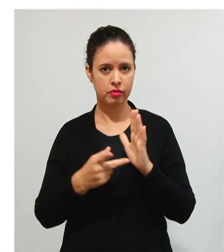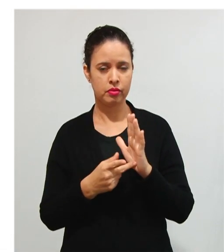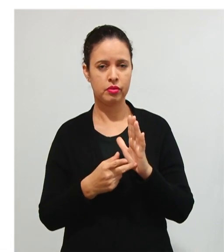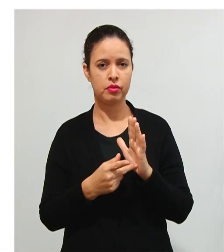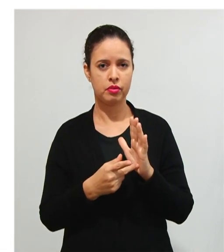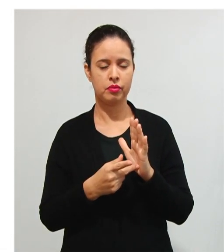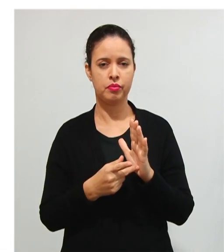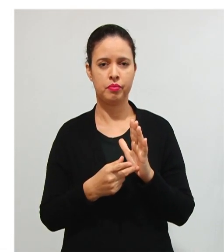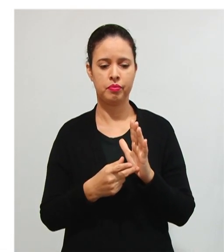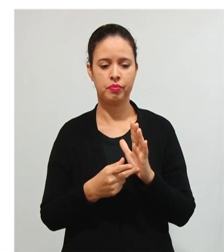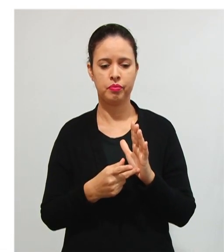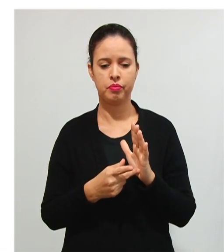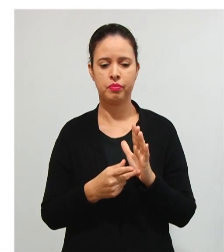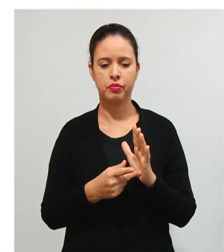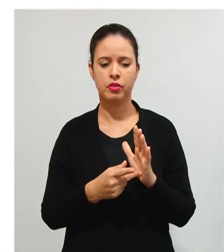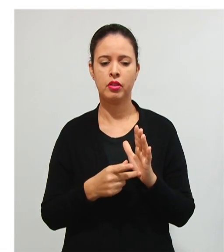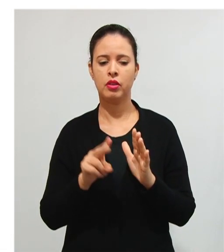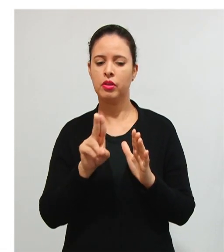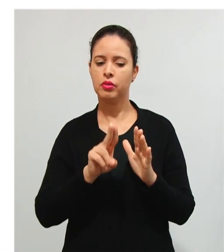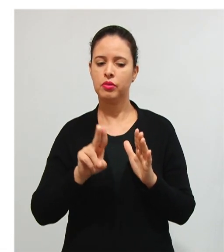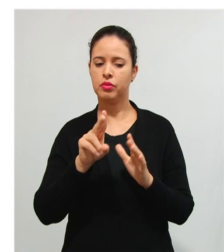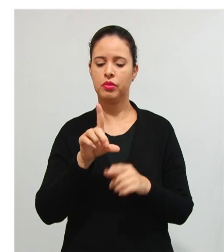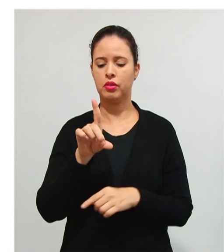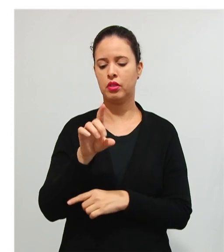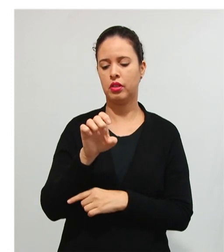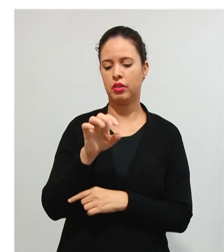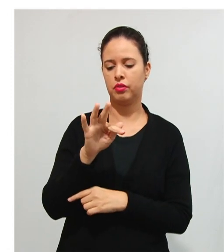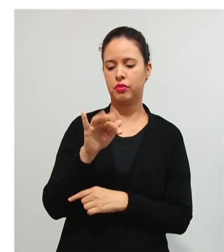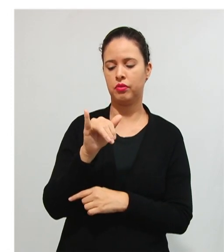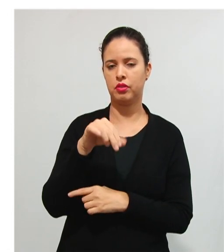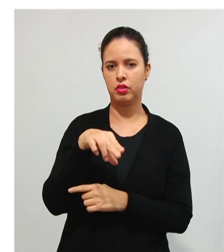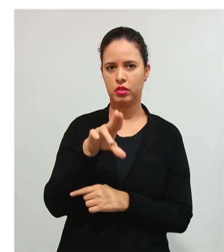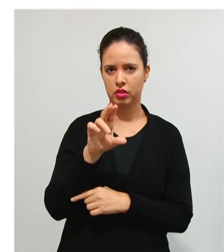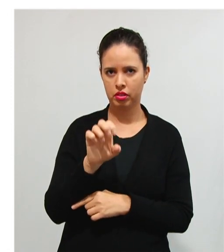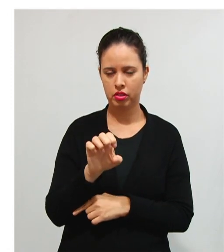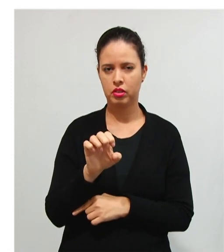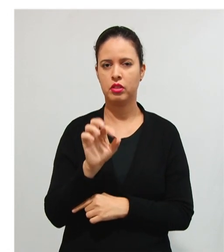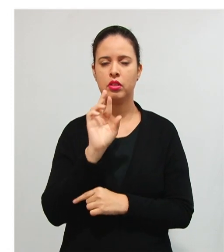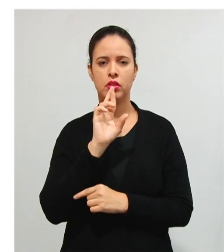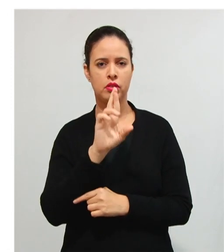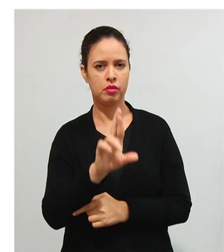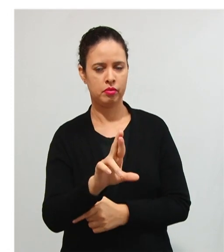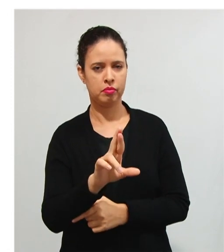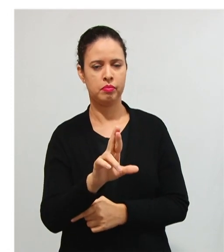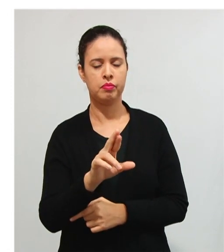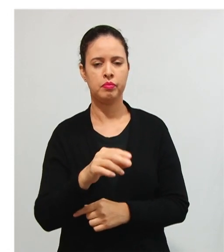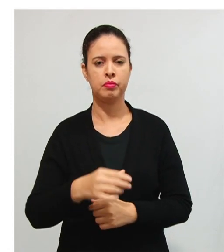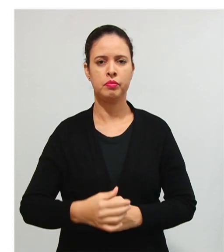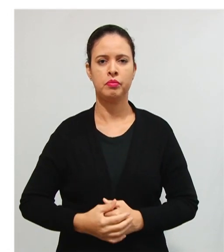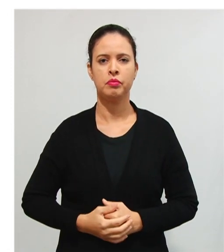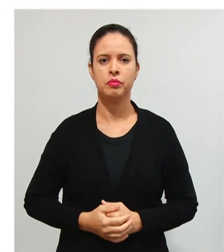uma definição rápida, usou define, o próprio resultado de busca já vai trazer a definição para você.